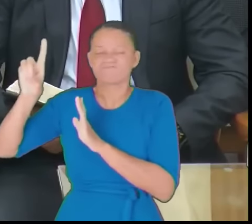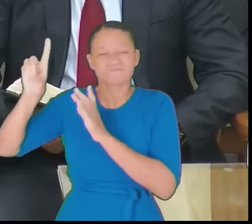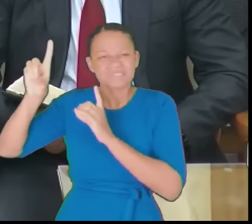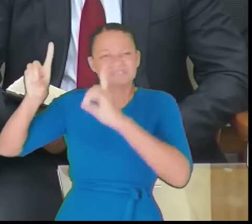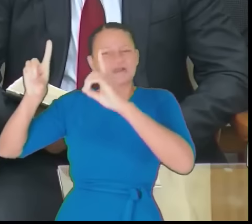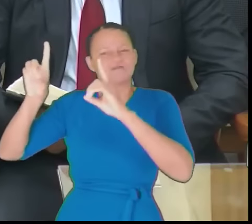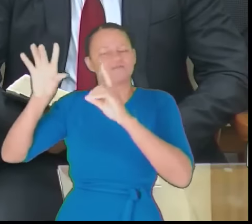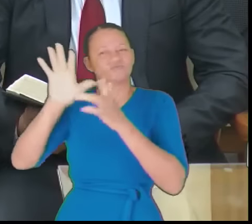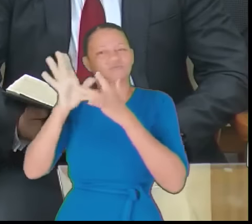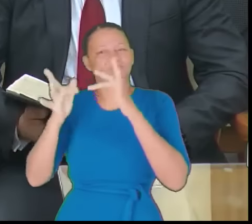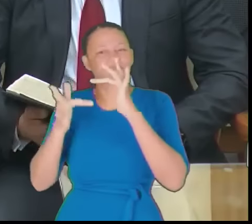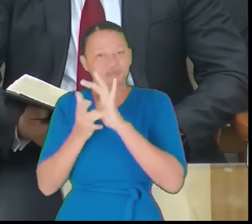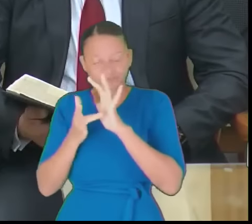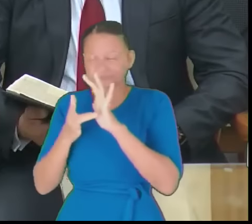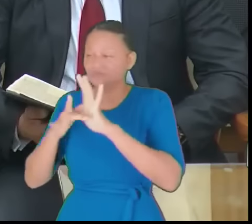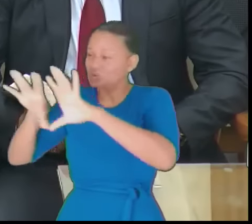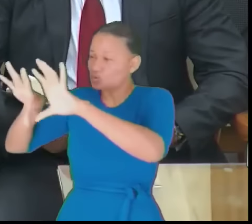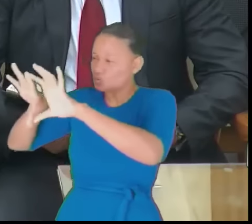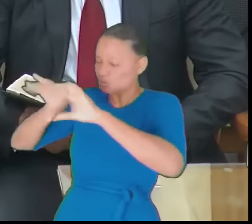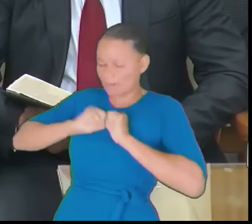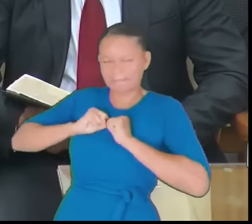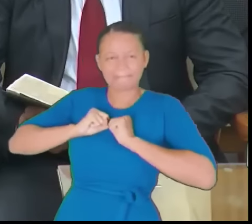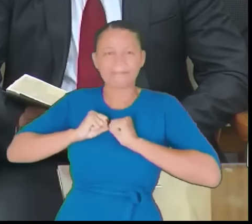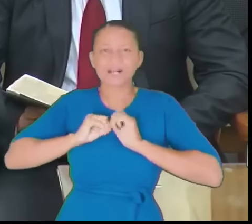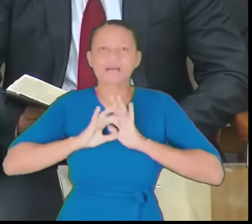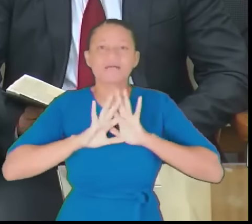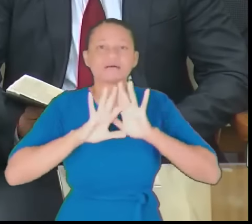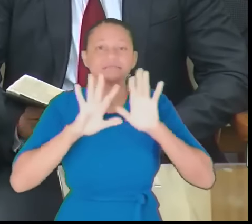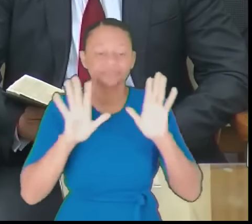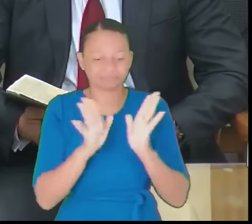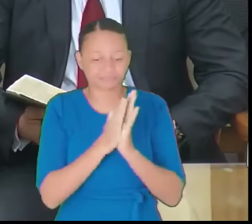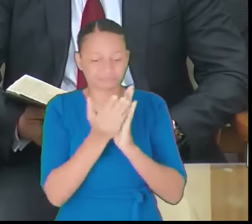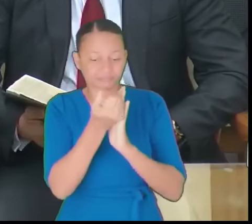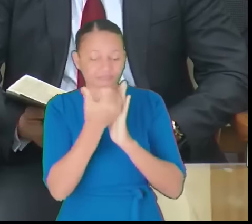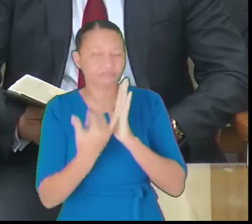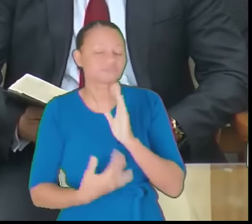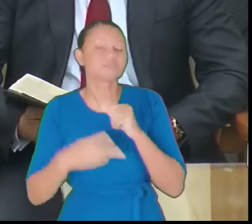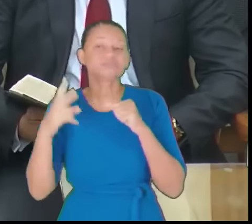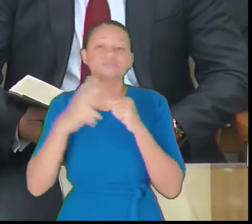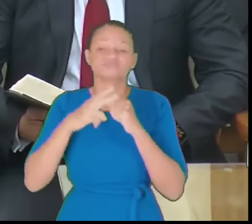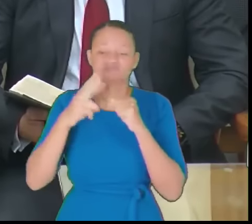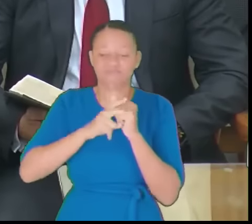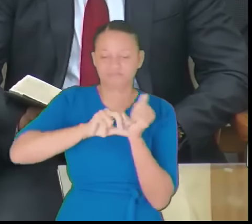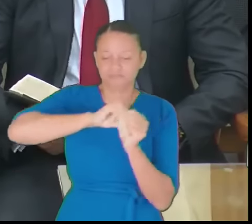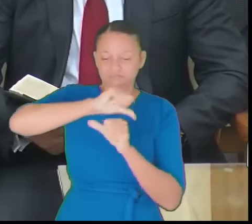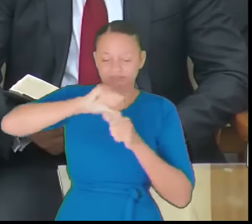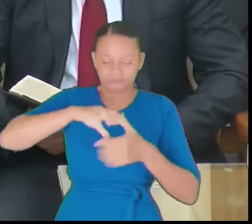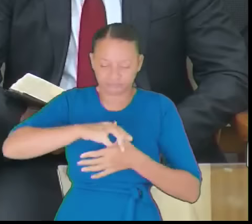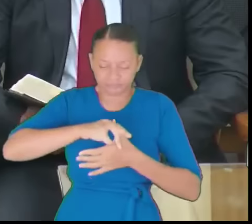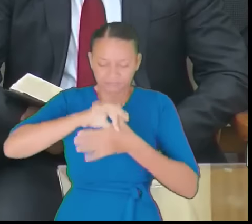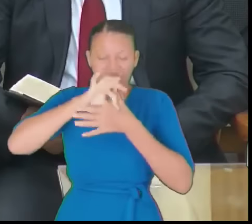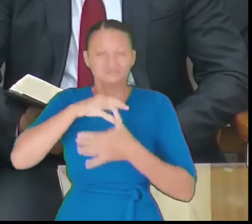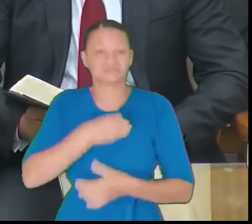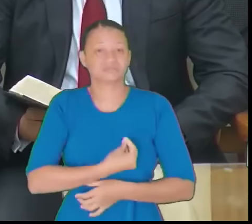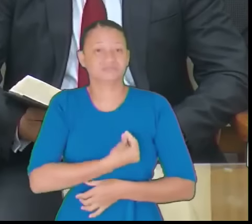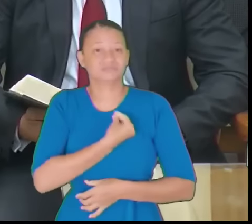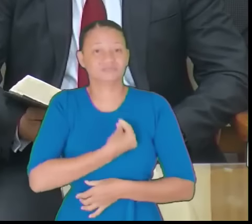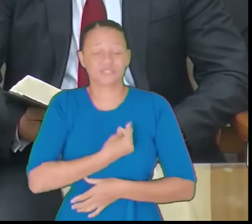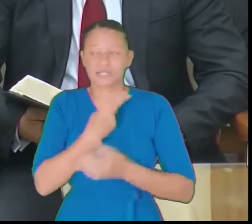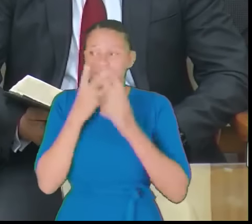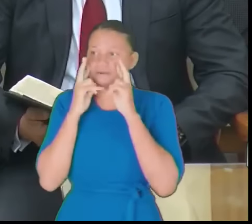E Jesus reflete a glória do Pai. A Bíblia diz, e o verbo se fez carne e habitou entre nós, e vimos a